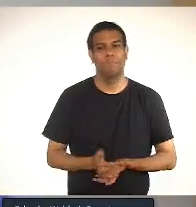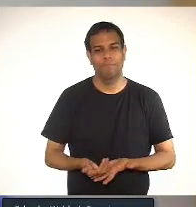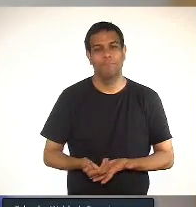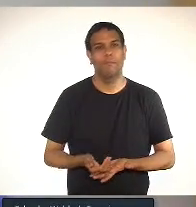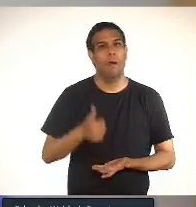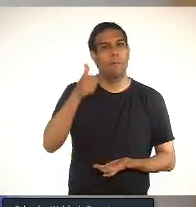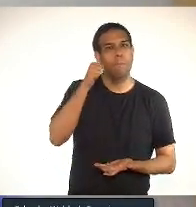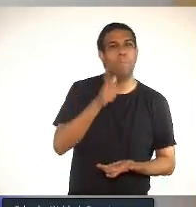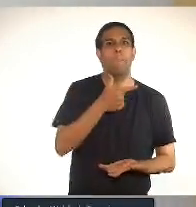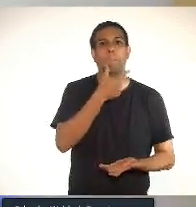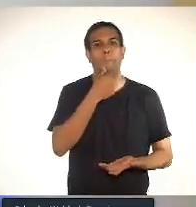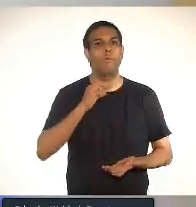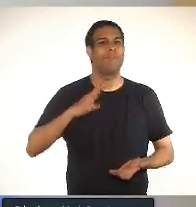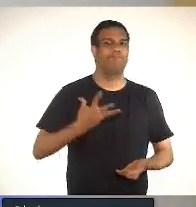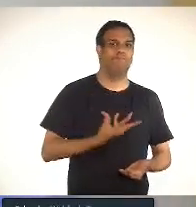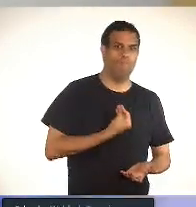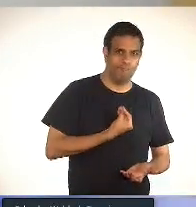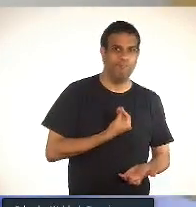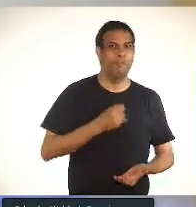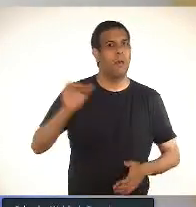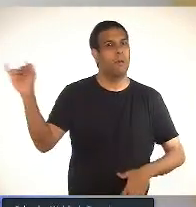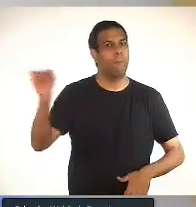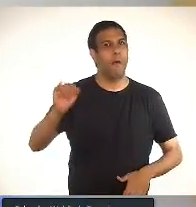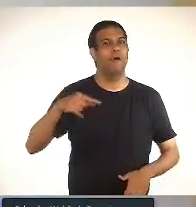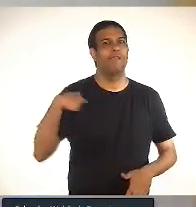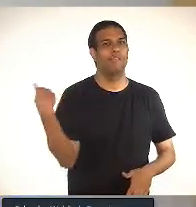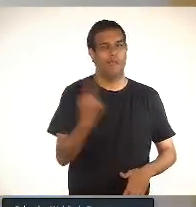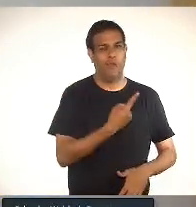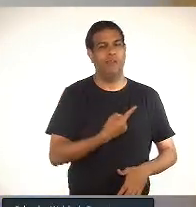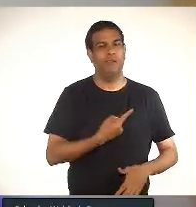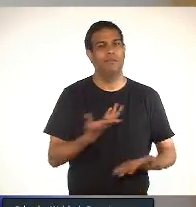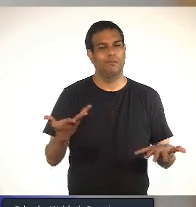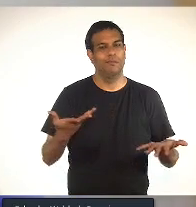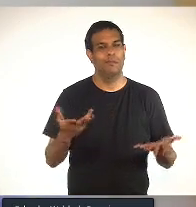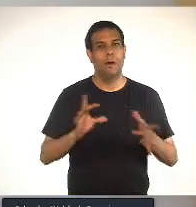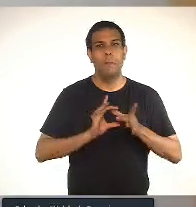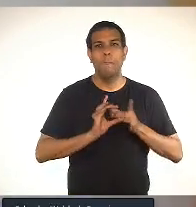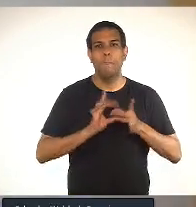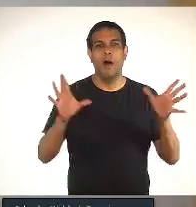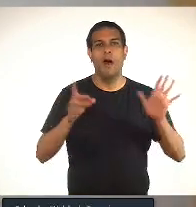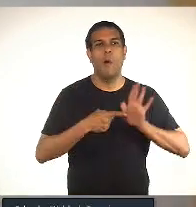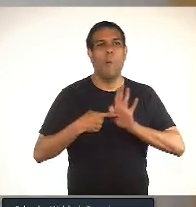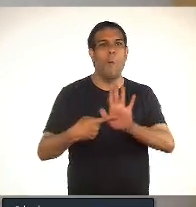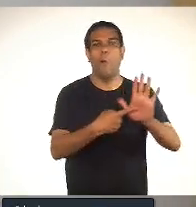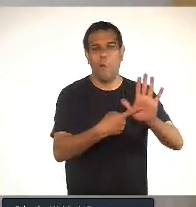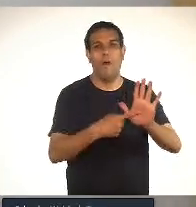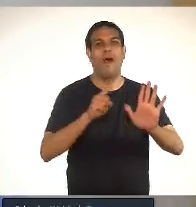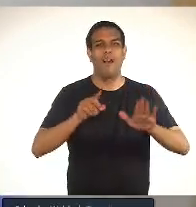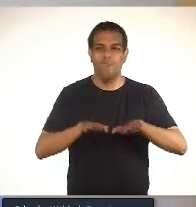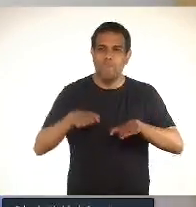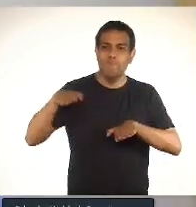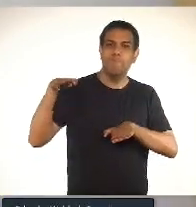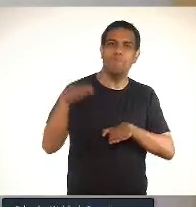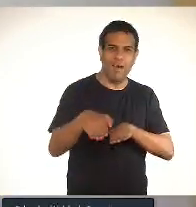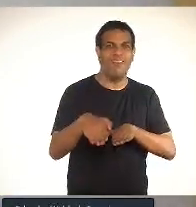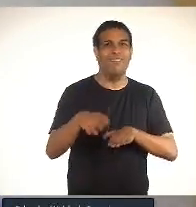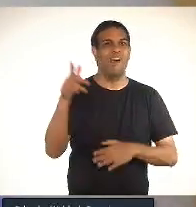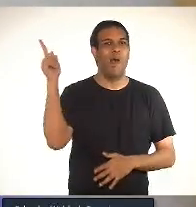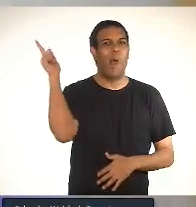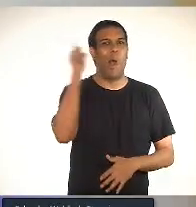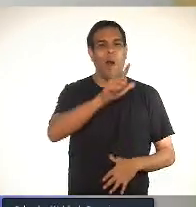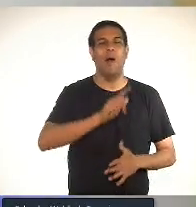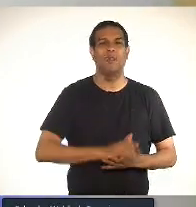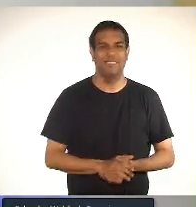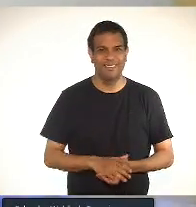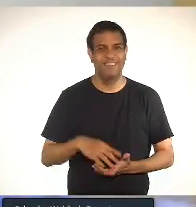e candidatas transgêneros. Muito importante ressaltar. Assim, isso demonstra um passo adiante, um pequeno